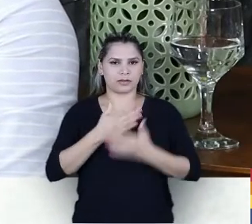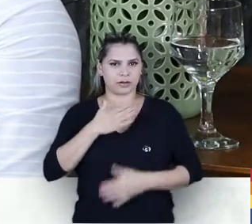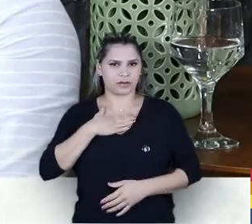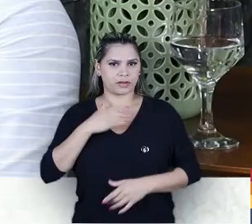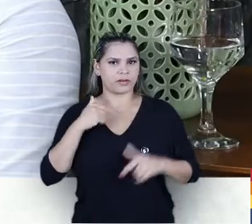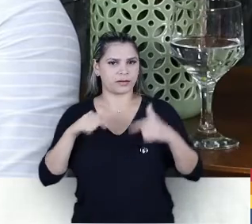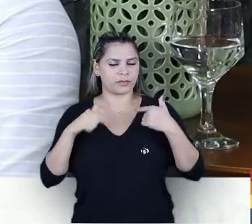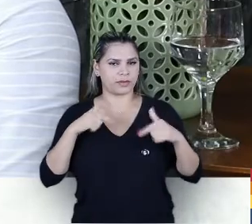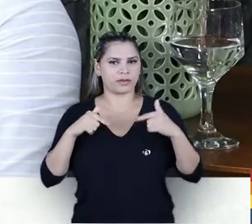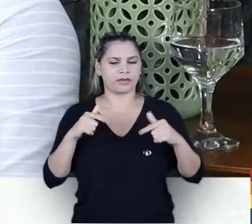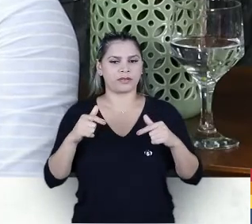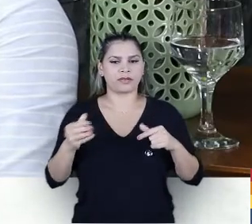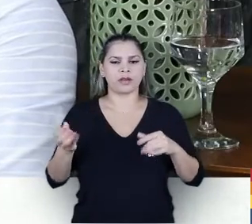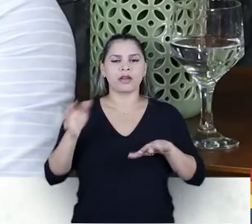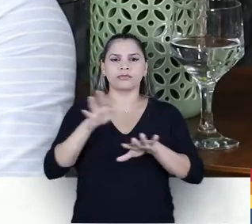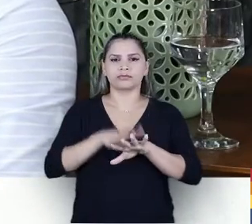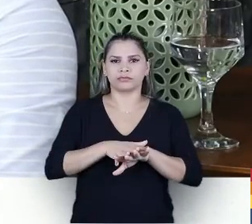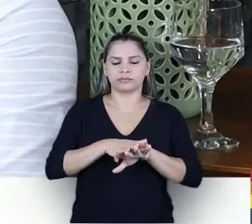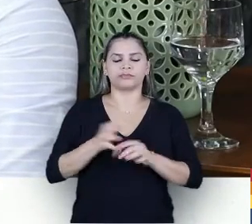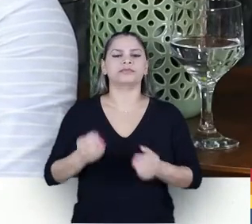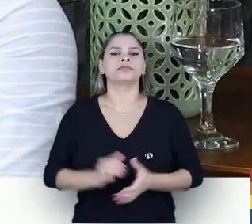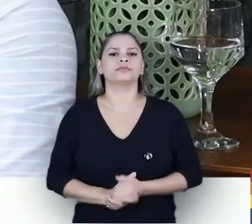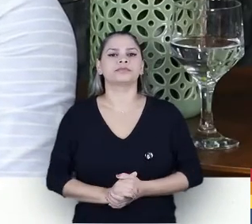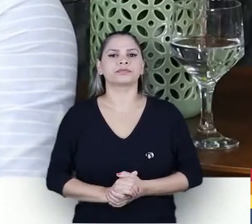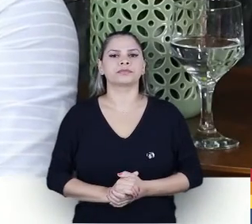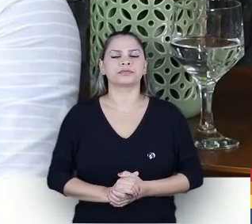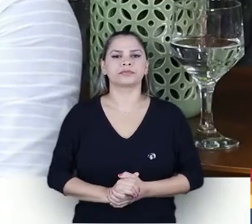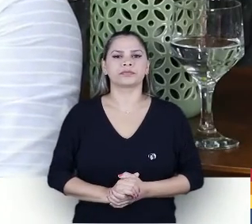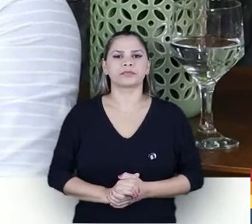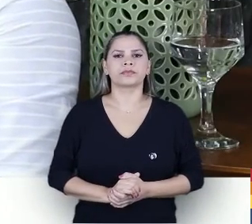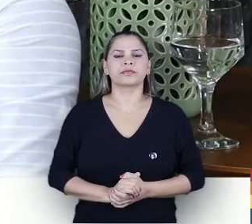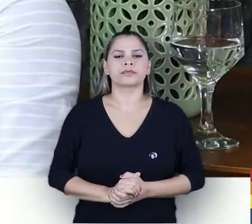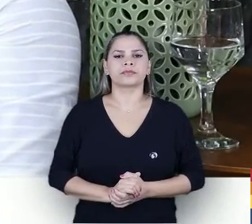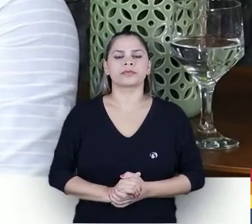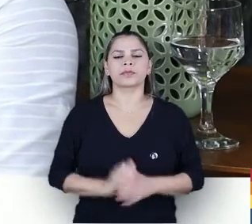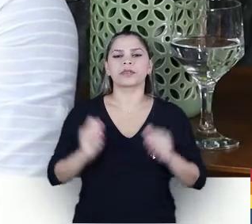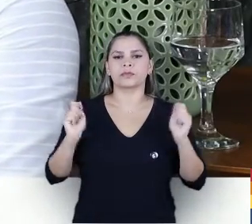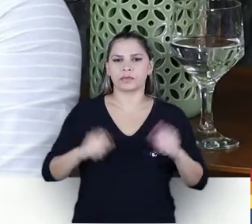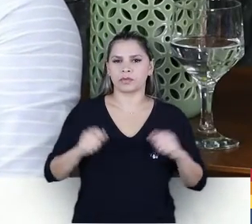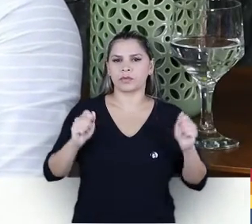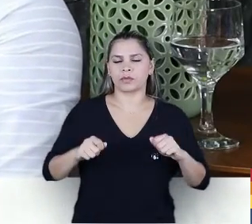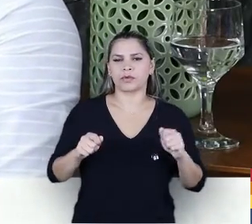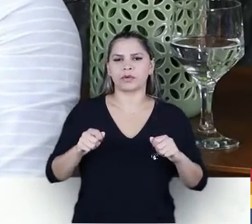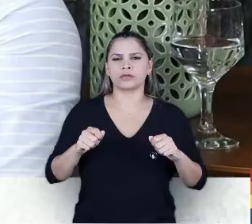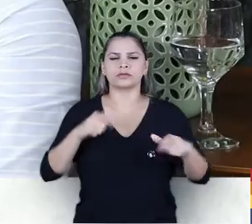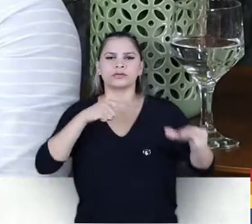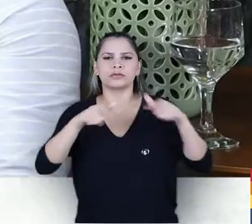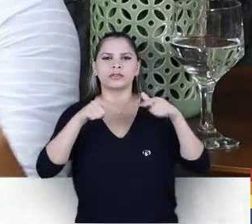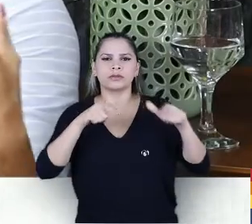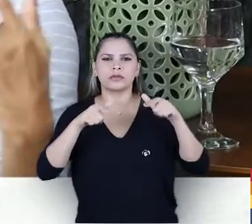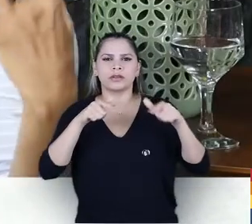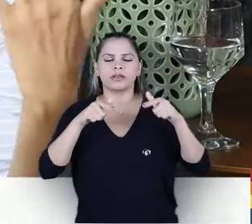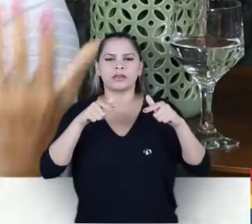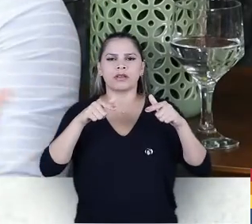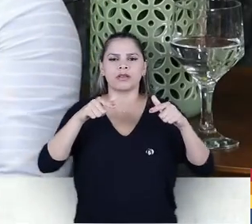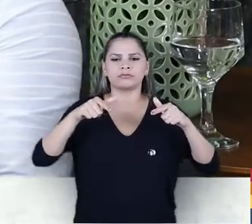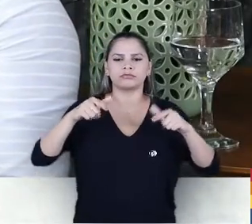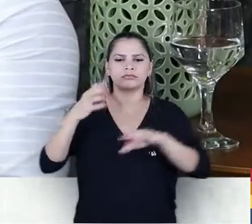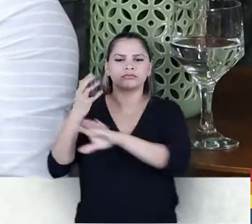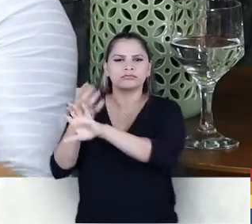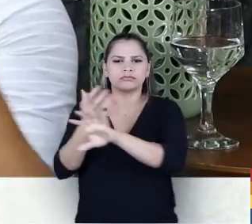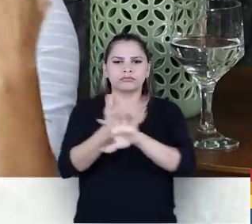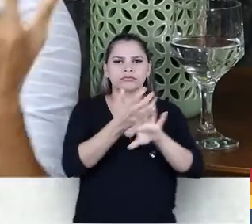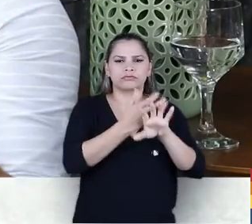componentes curriculares da área, com um tema que